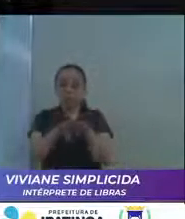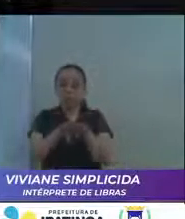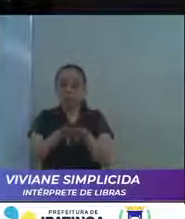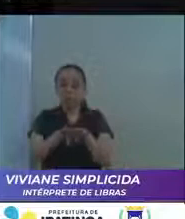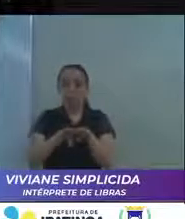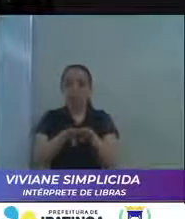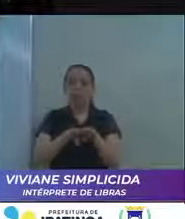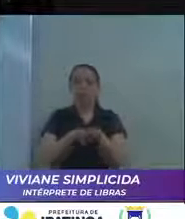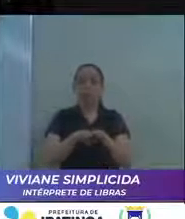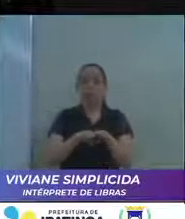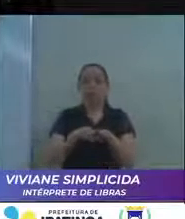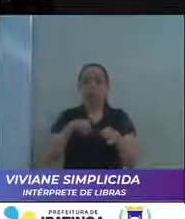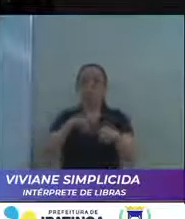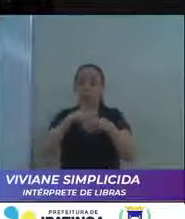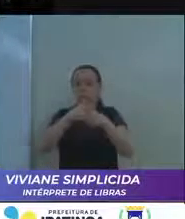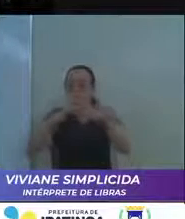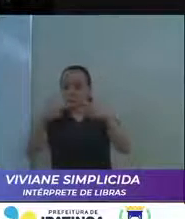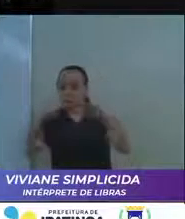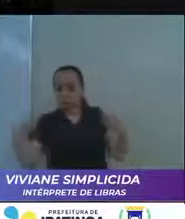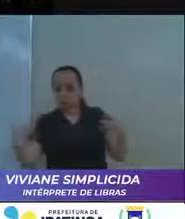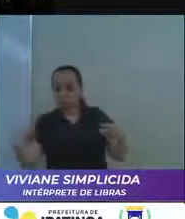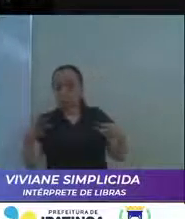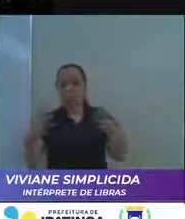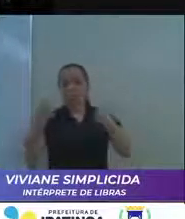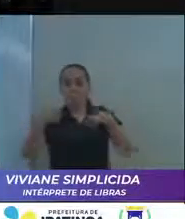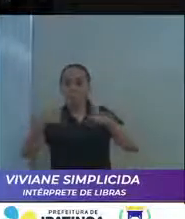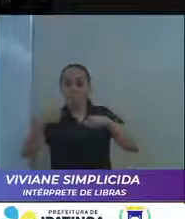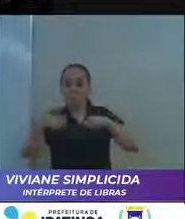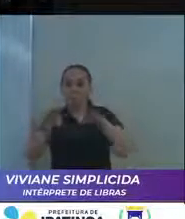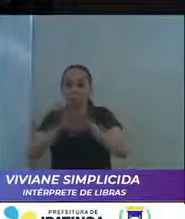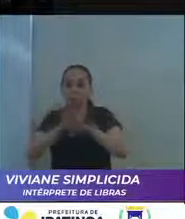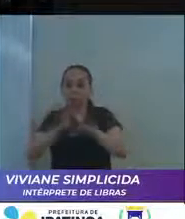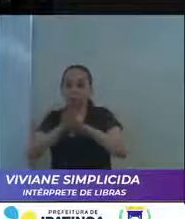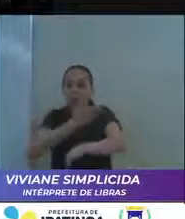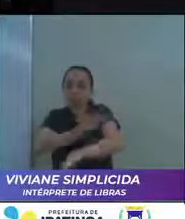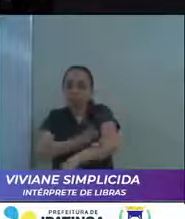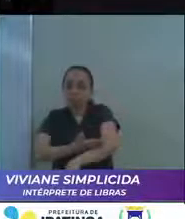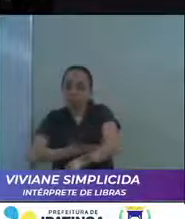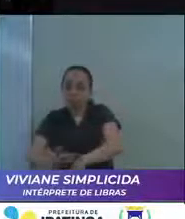cuidar de tudo isso, eu preciso condicionar o meu músculo.